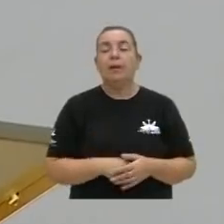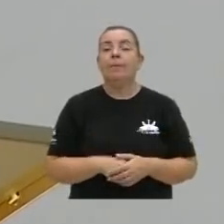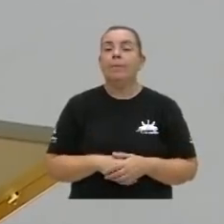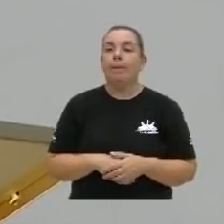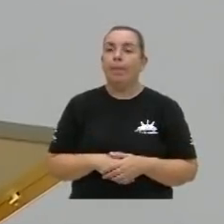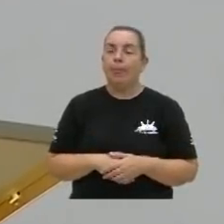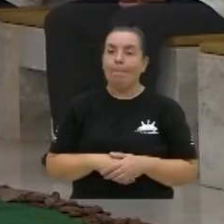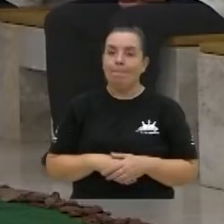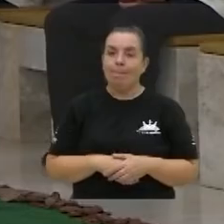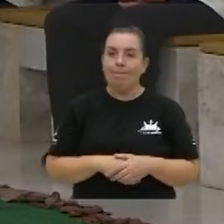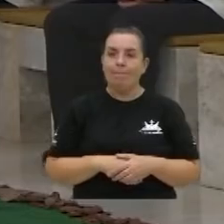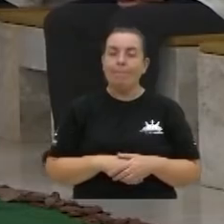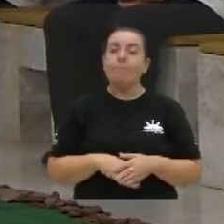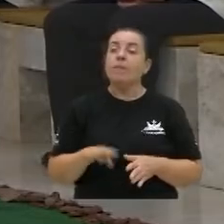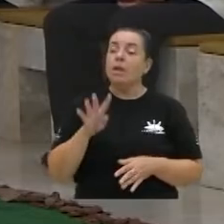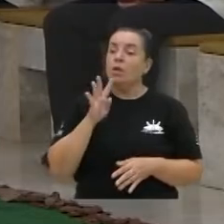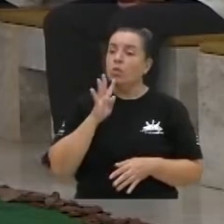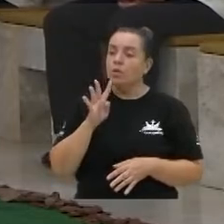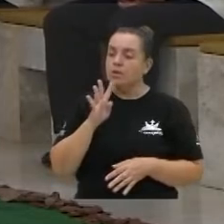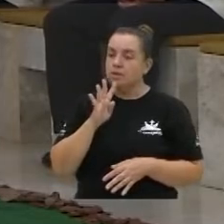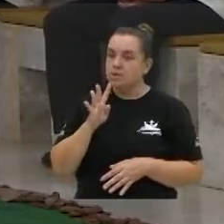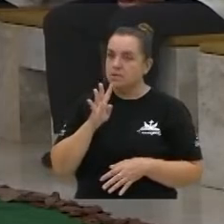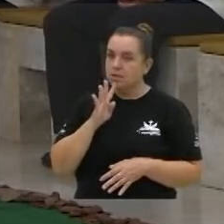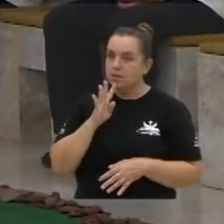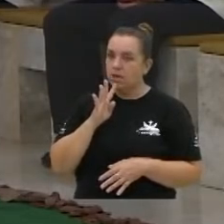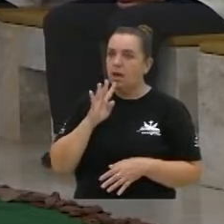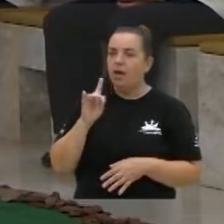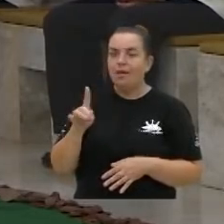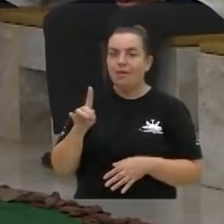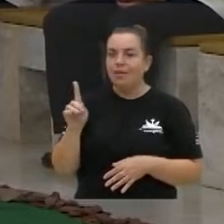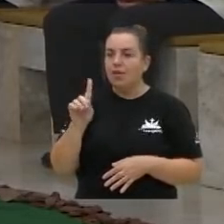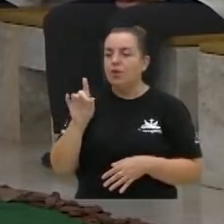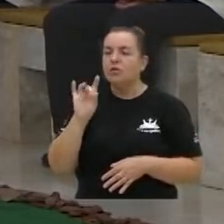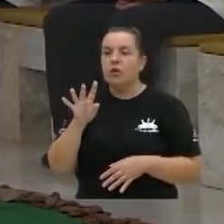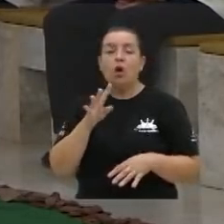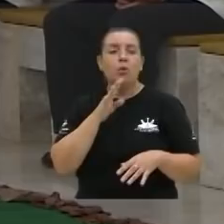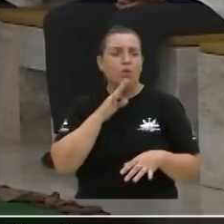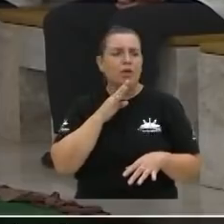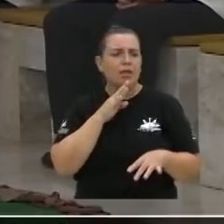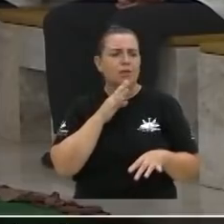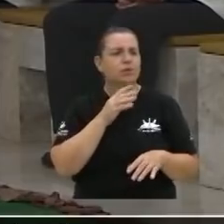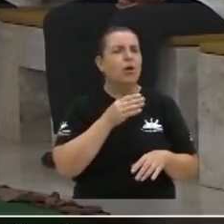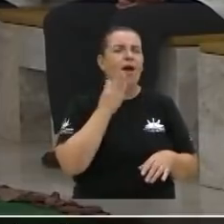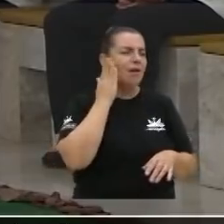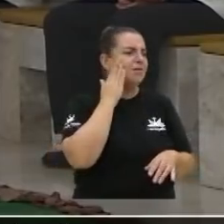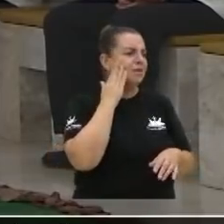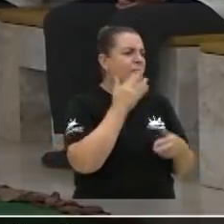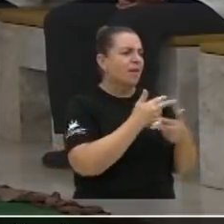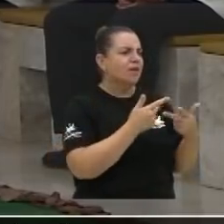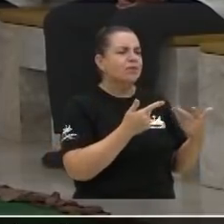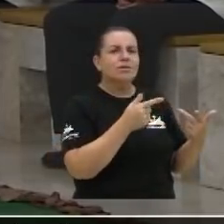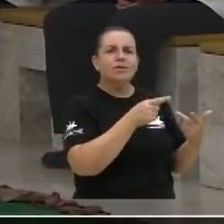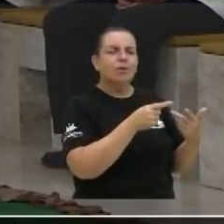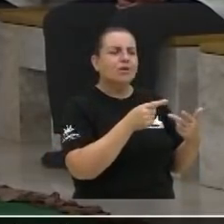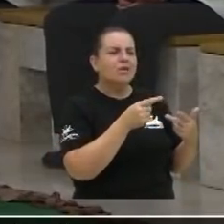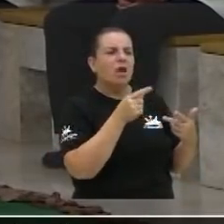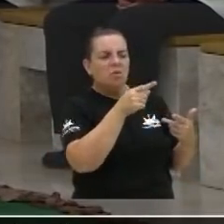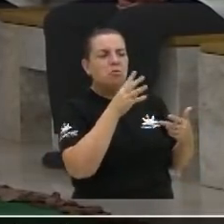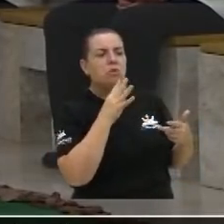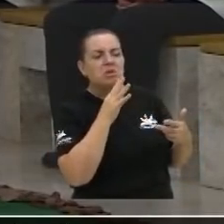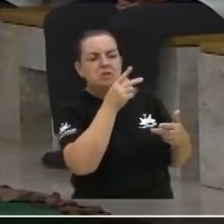Evangelho, conhecer é muito mais do que saber os traços físicos.